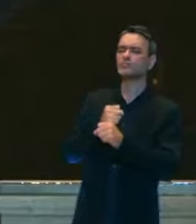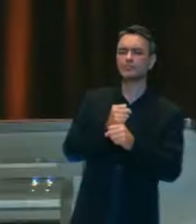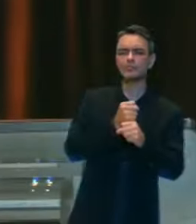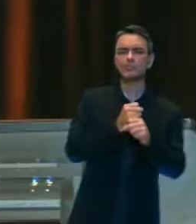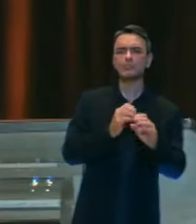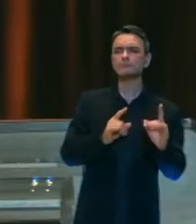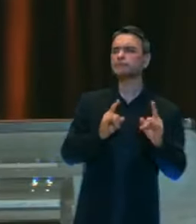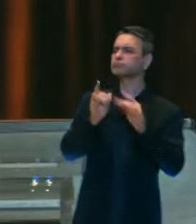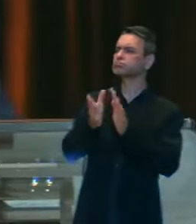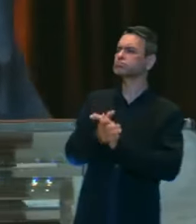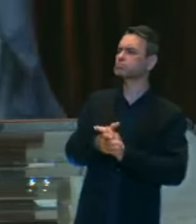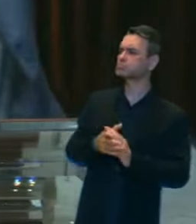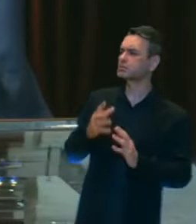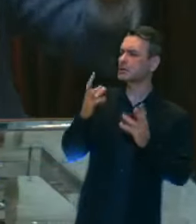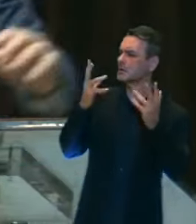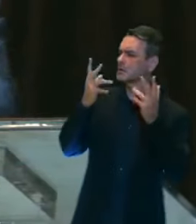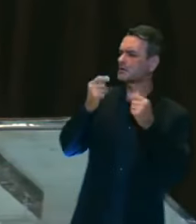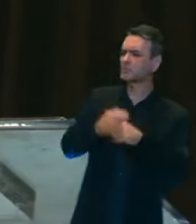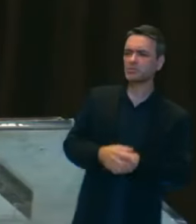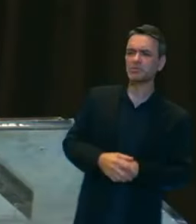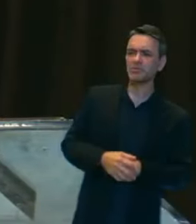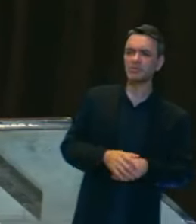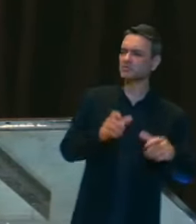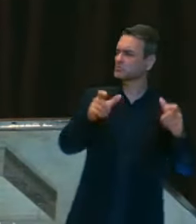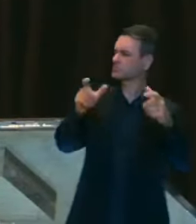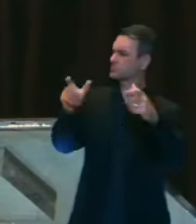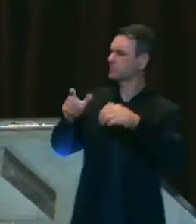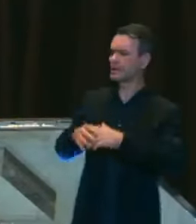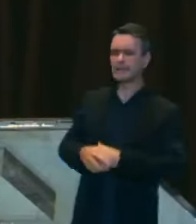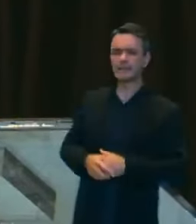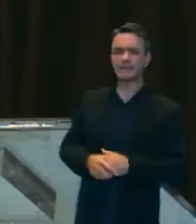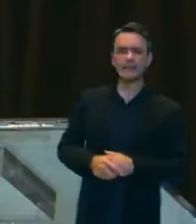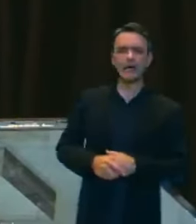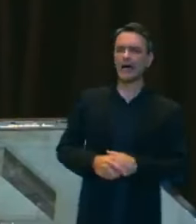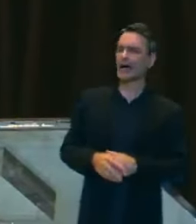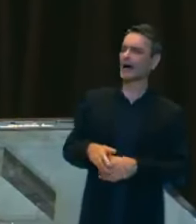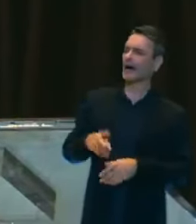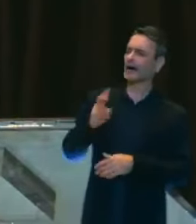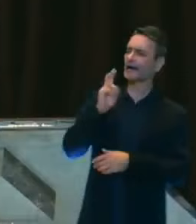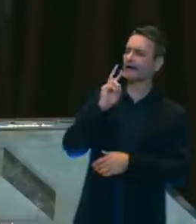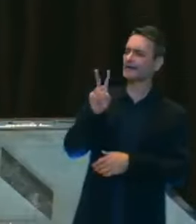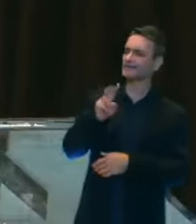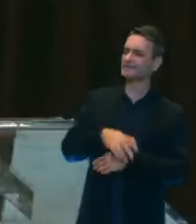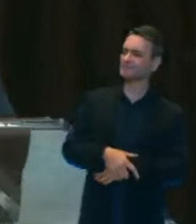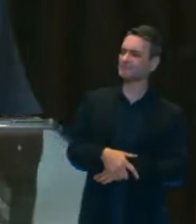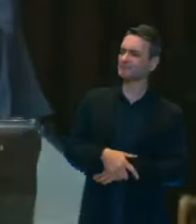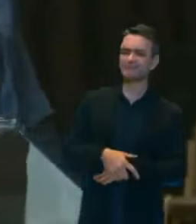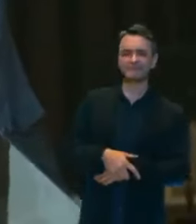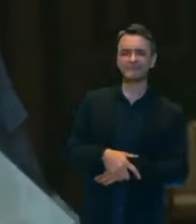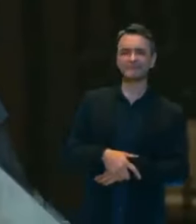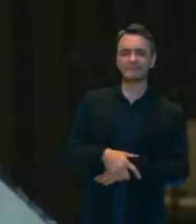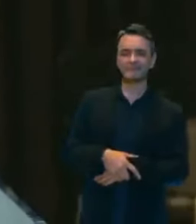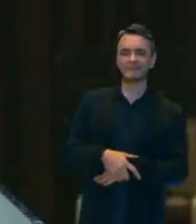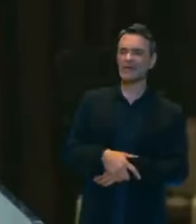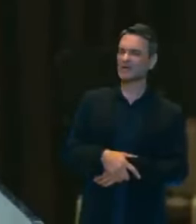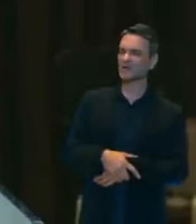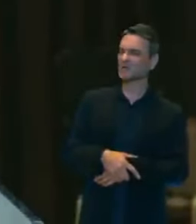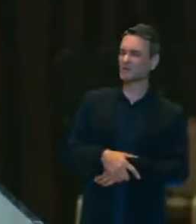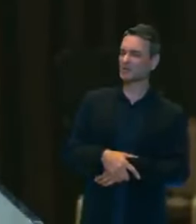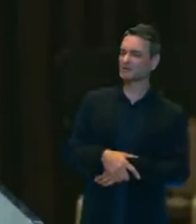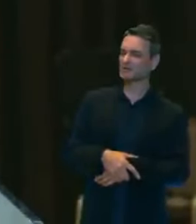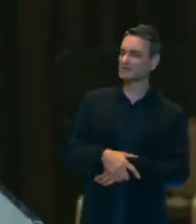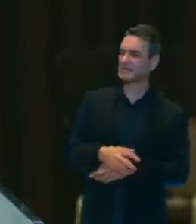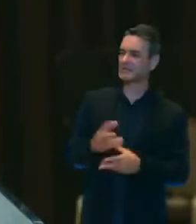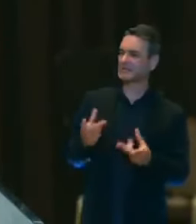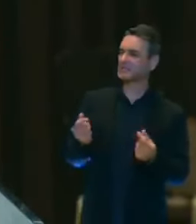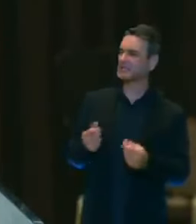azuis, aquela coisa linda. E ele então começa a se gabar e a dizer: olha a